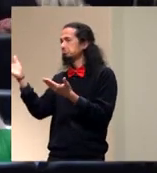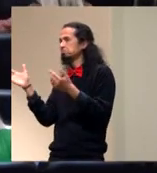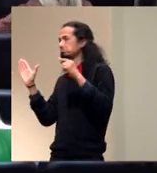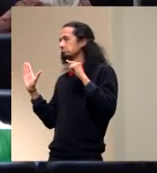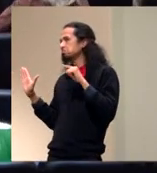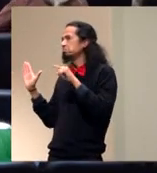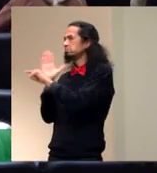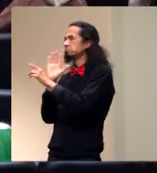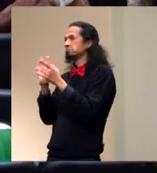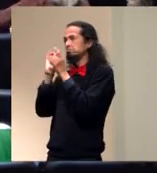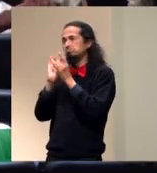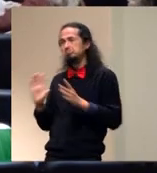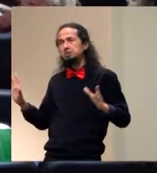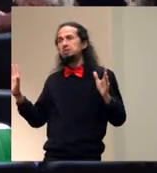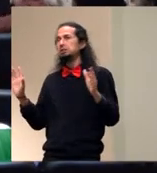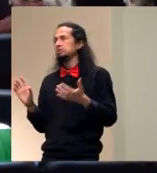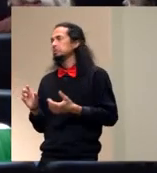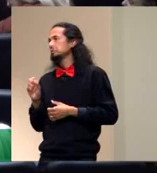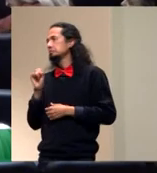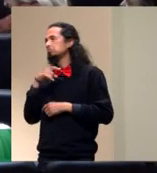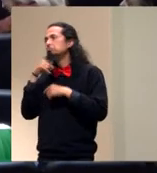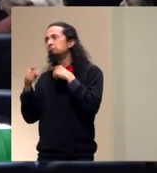Então, fica aberta.